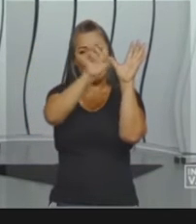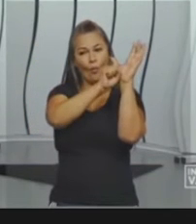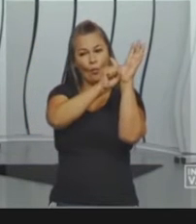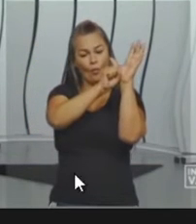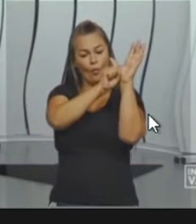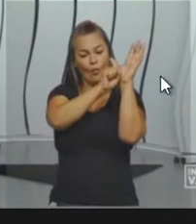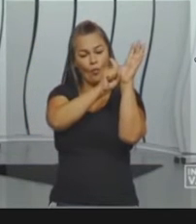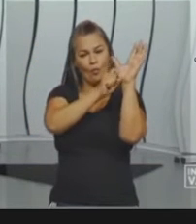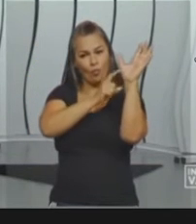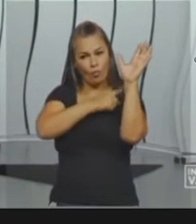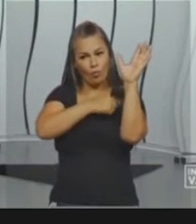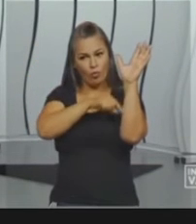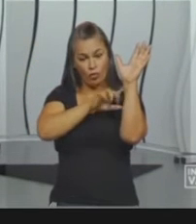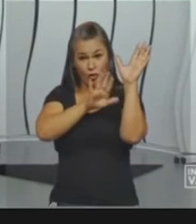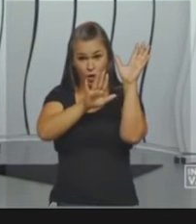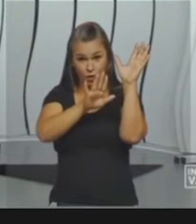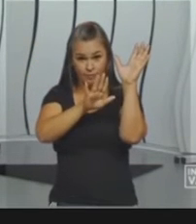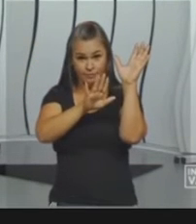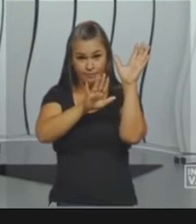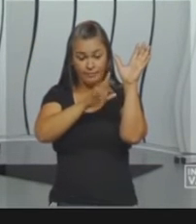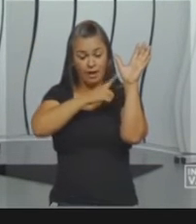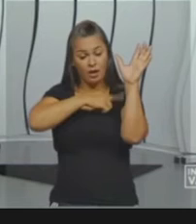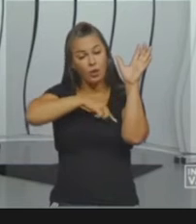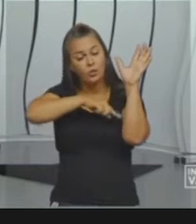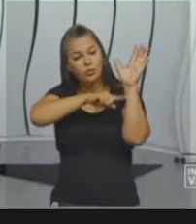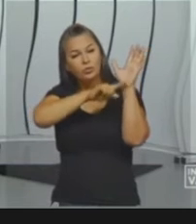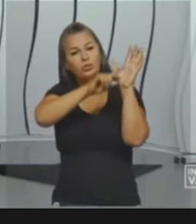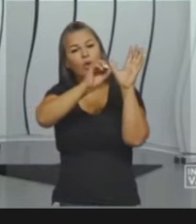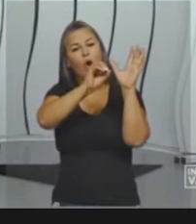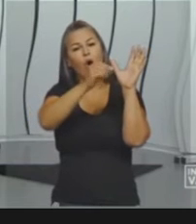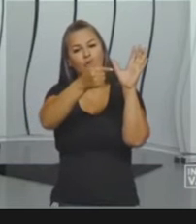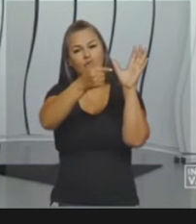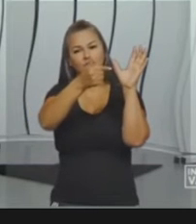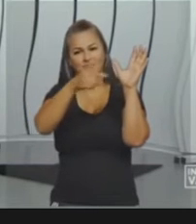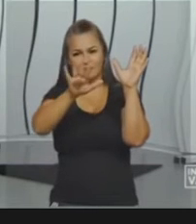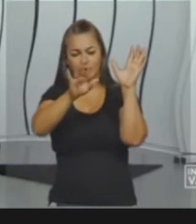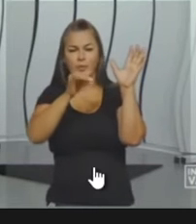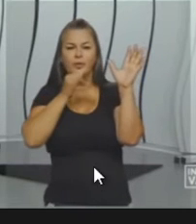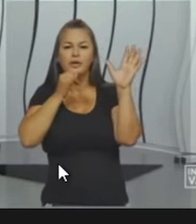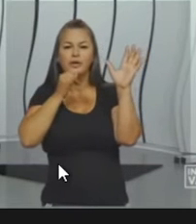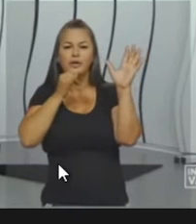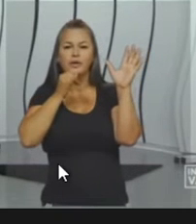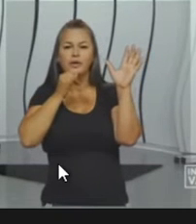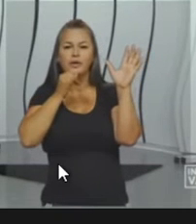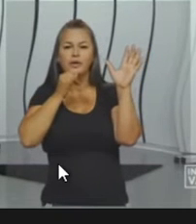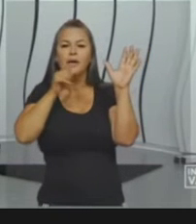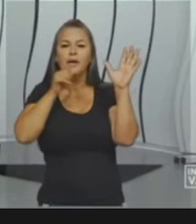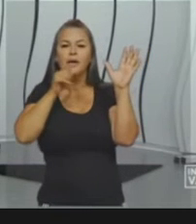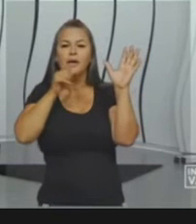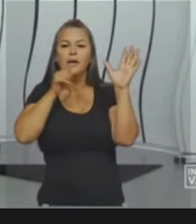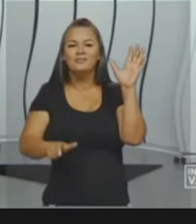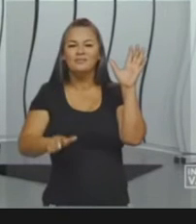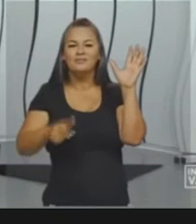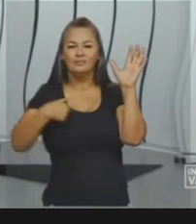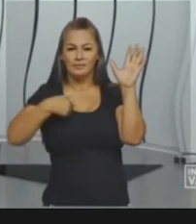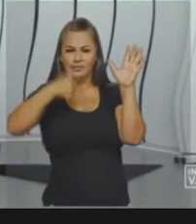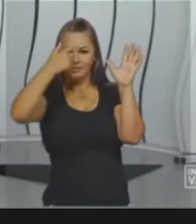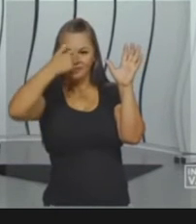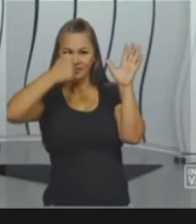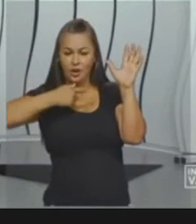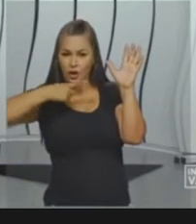por favor, não se esqueça disso, nós respiramos o oxigênio, que a planta também ajuda a produzir.